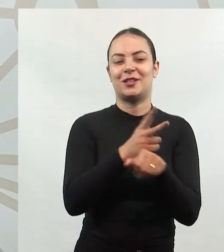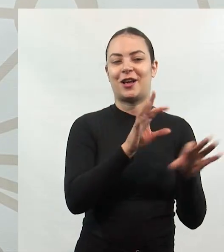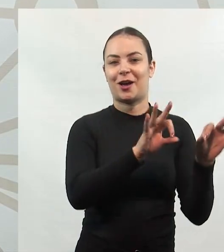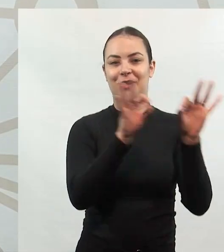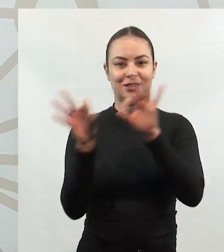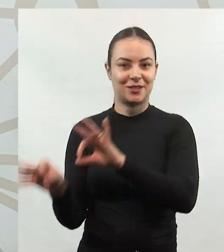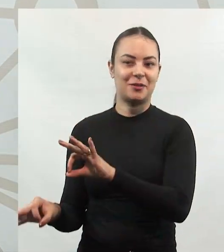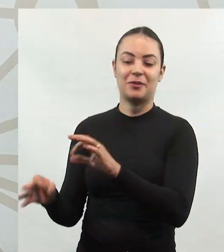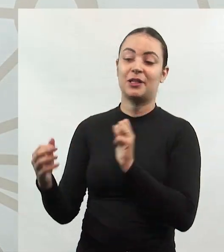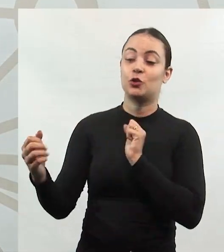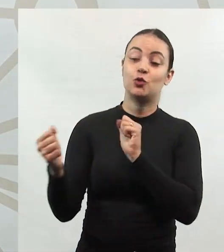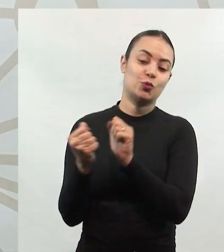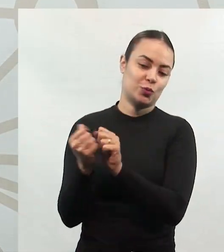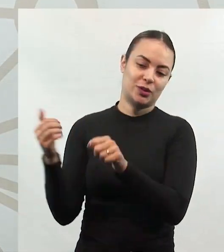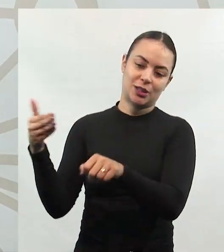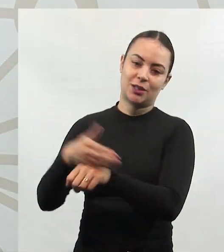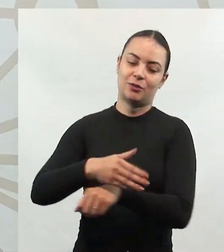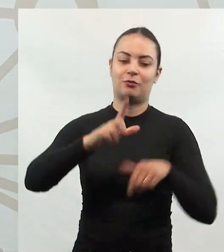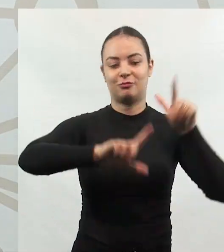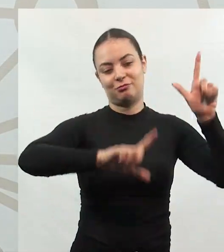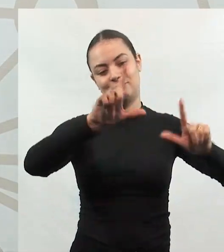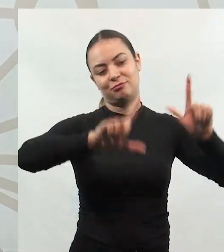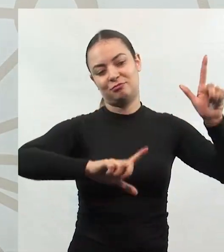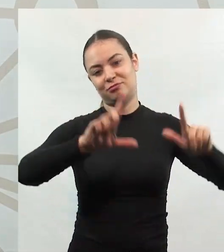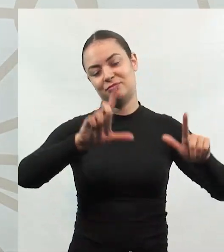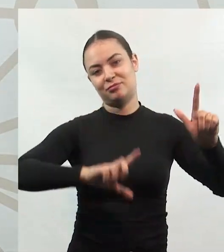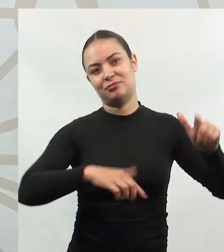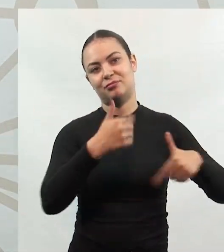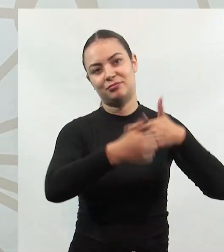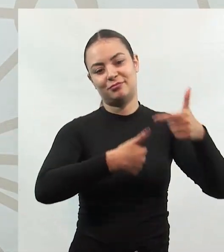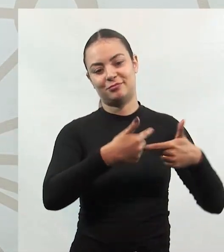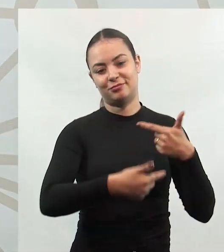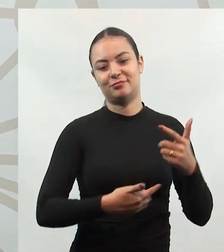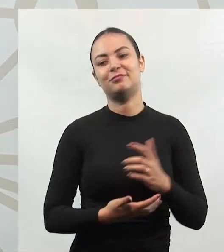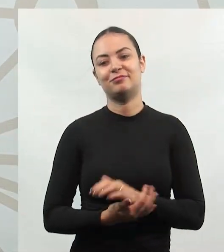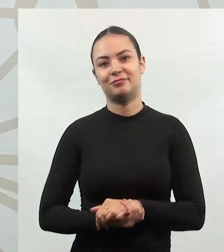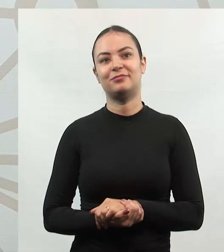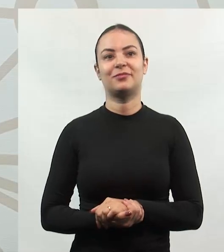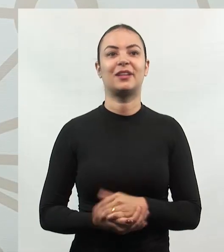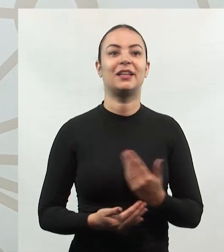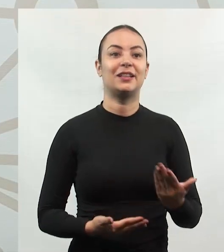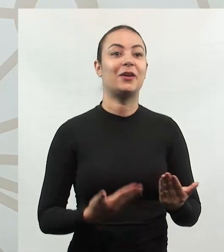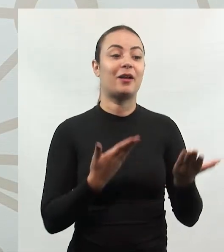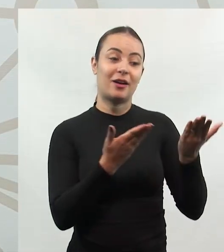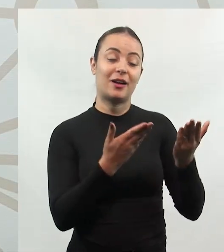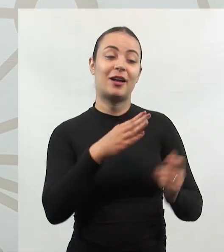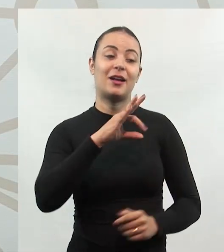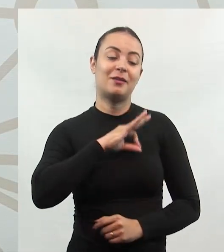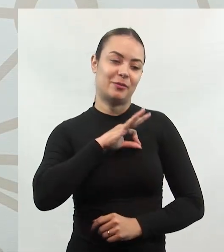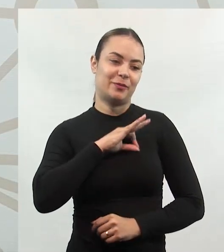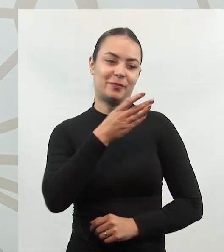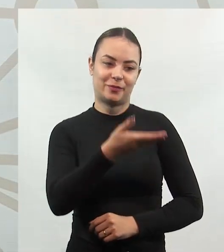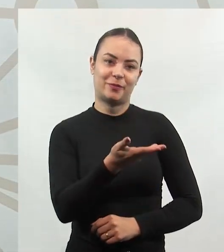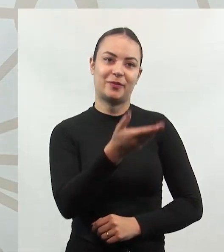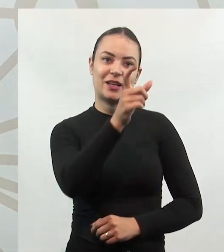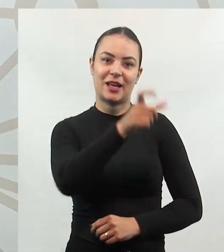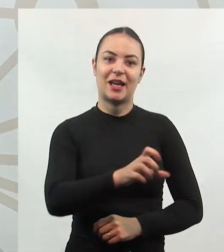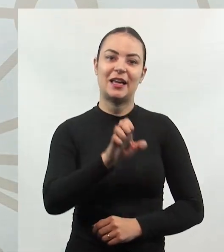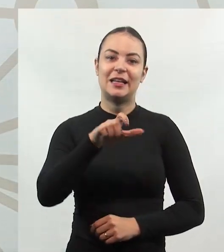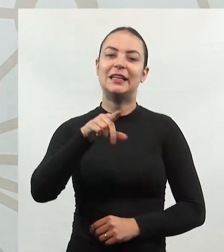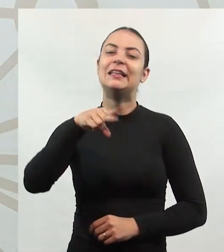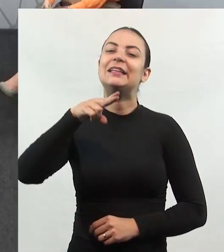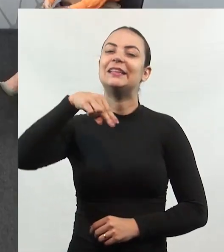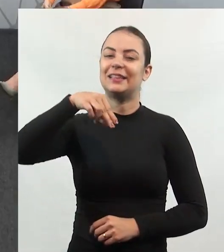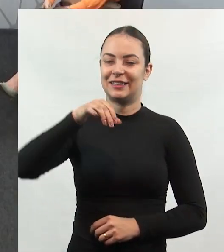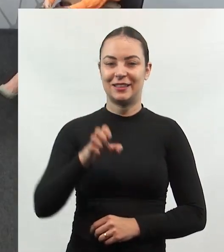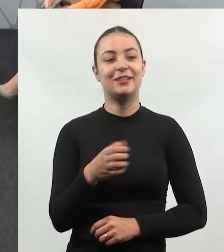O nosso câmera aqui foi meu editor de imagens na emissora da qual eu trabalhava, acompanhou meu trabalho desde o início. A